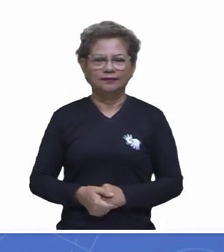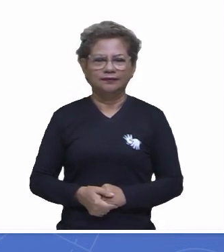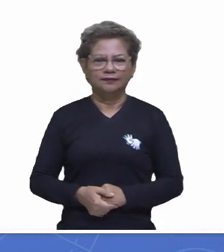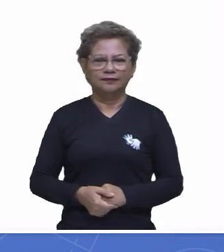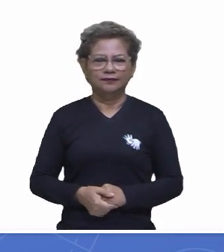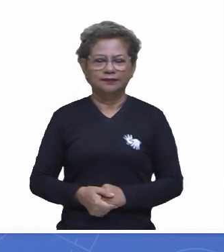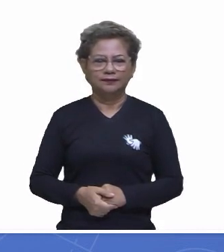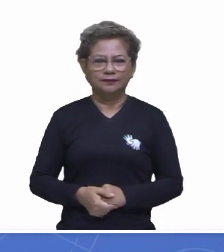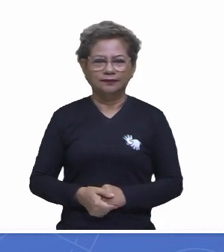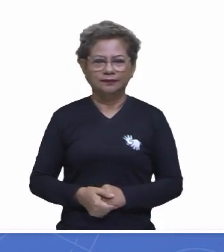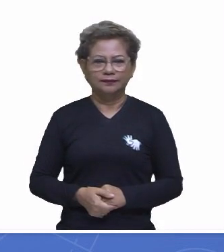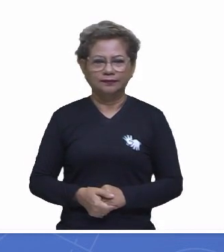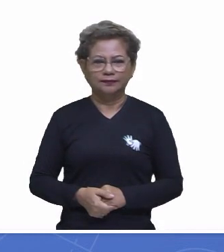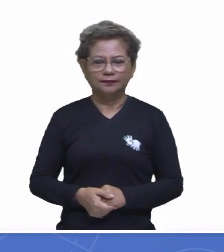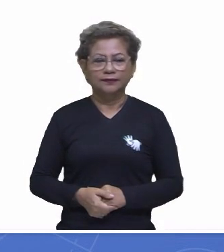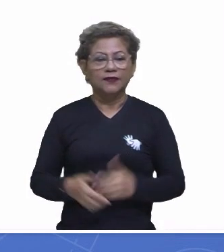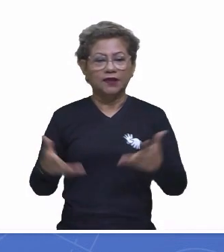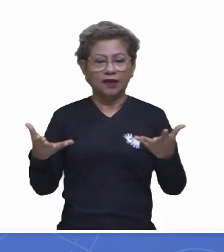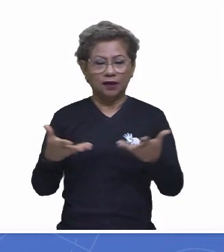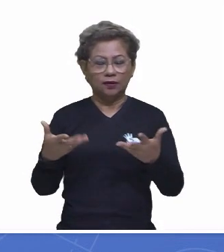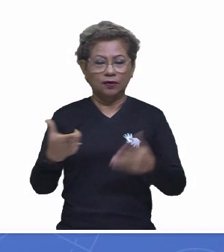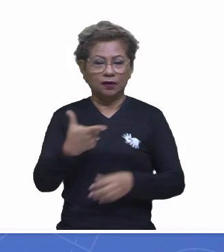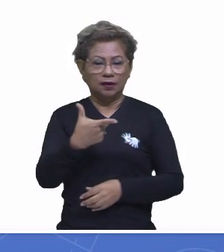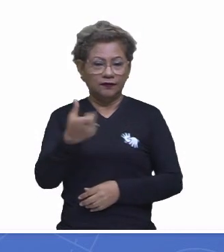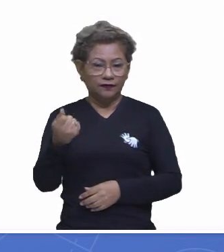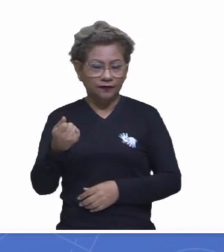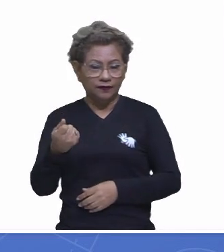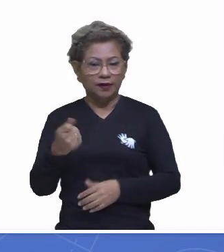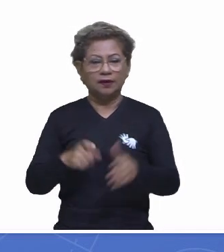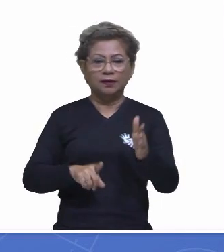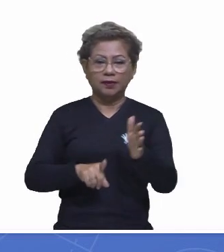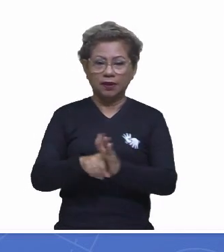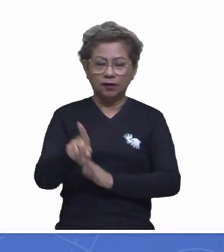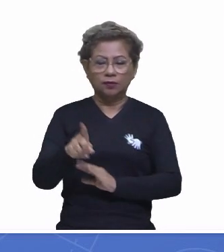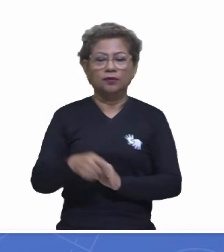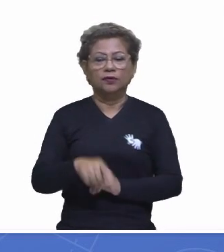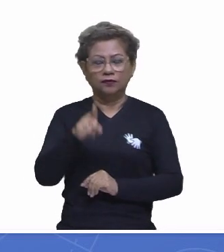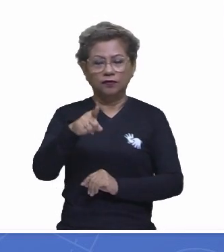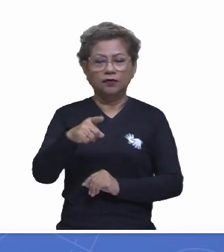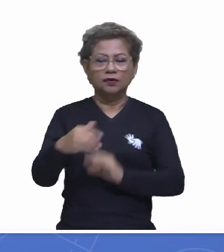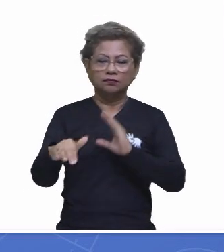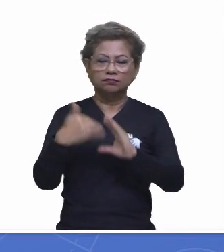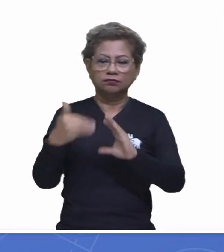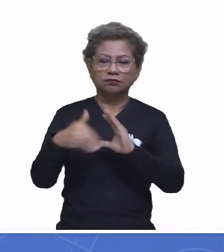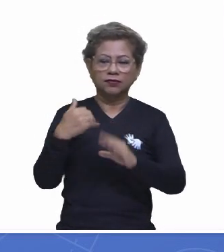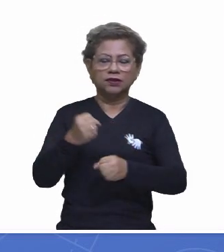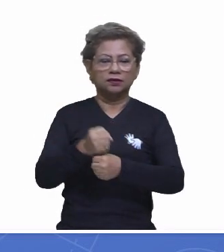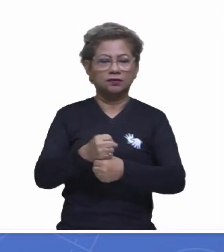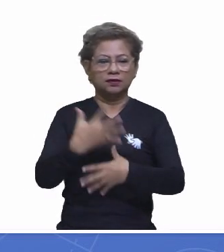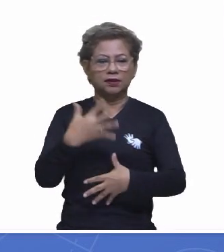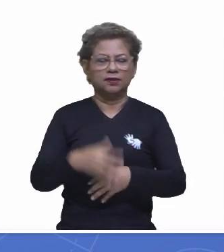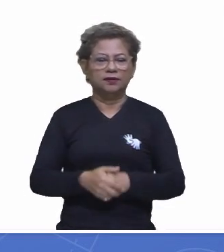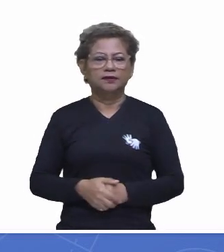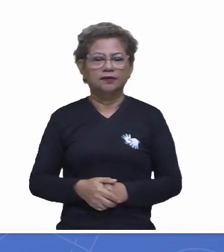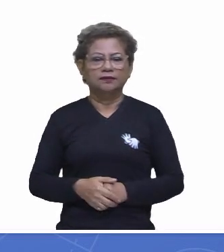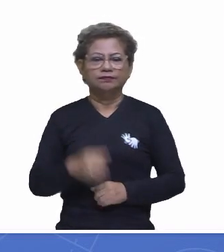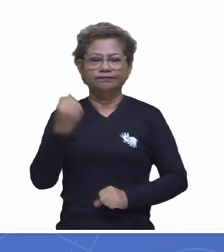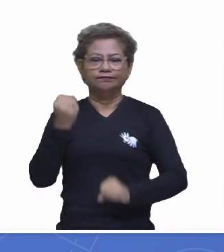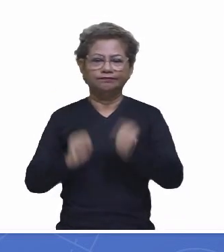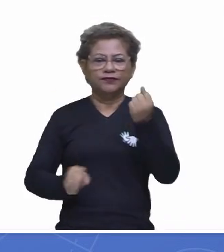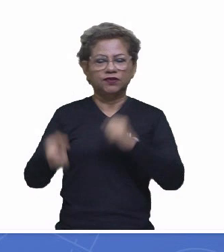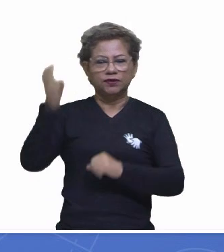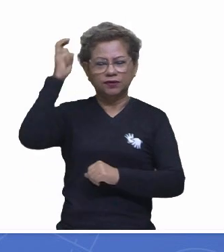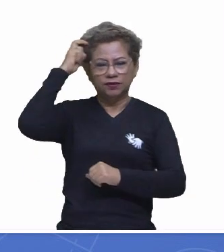já comecem a enviar aí as respostas no chat. Indústria cultural da felicidade.